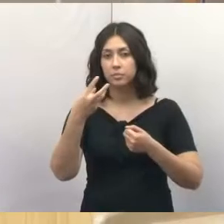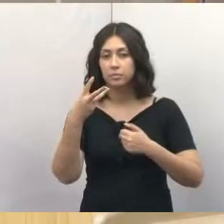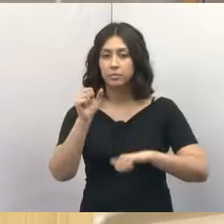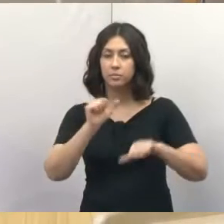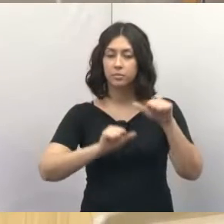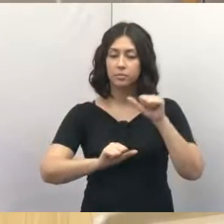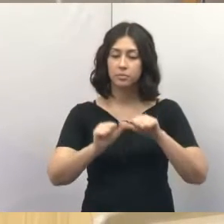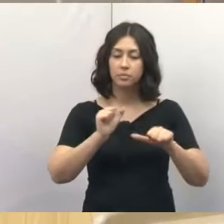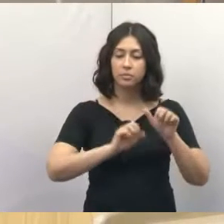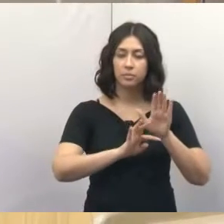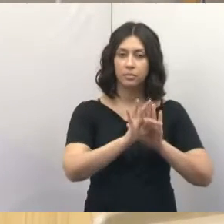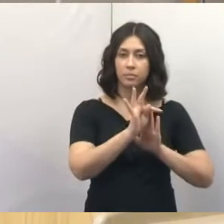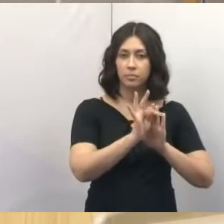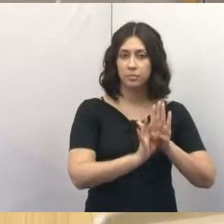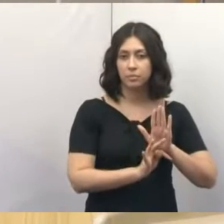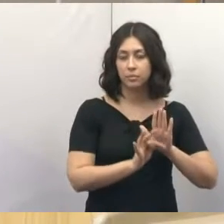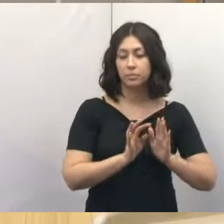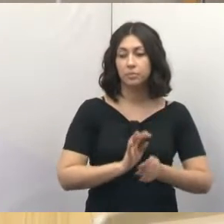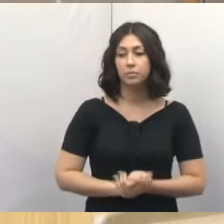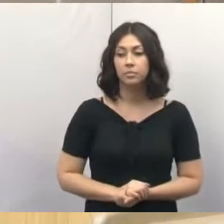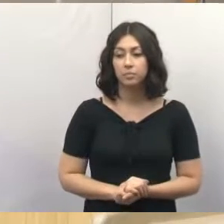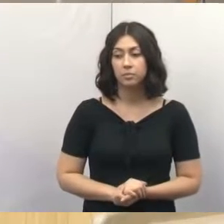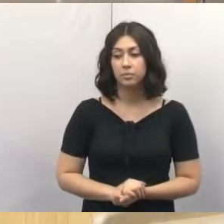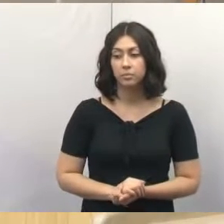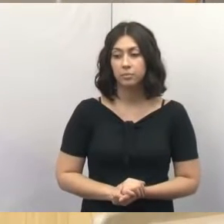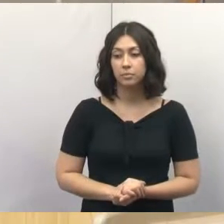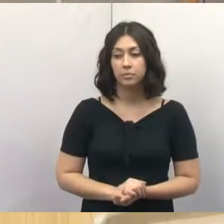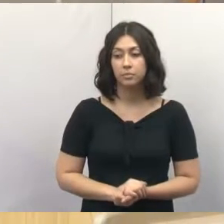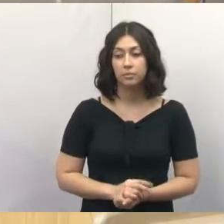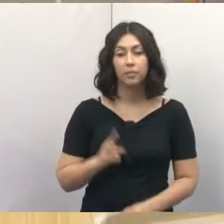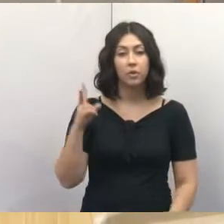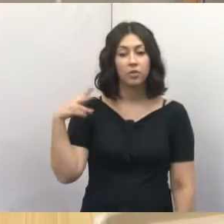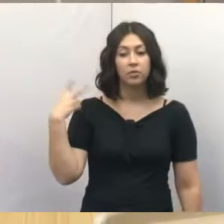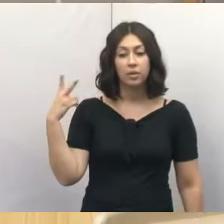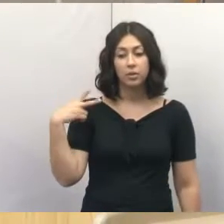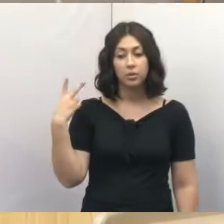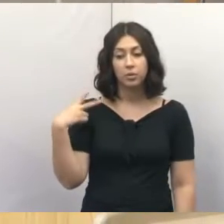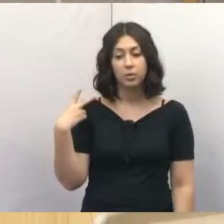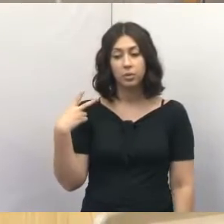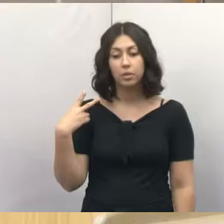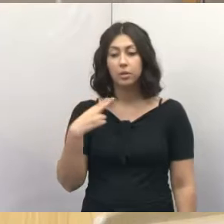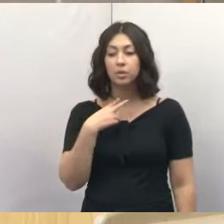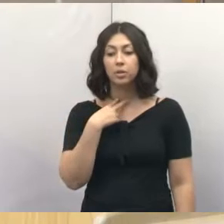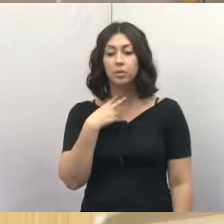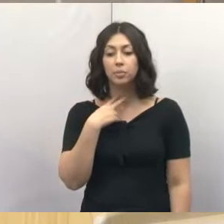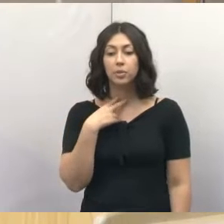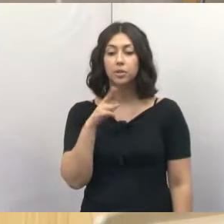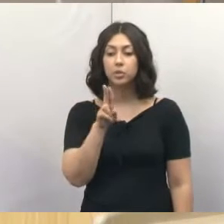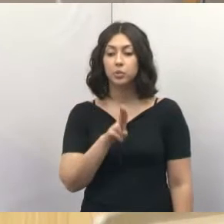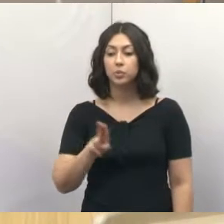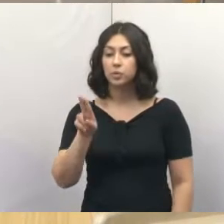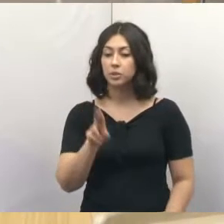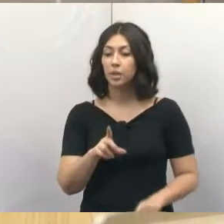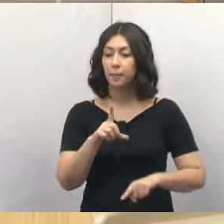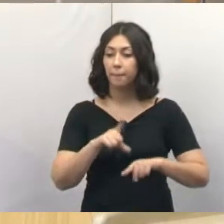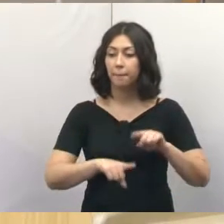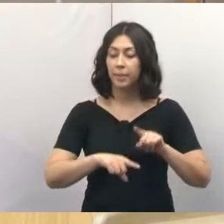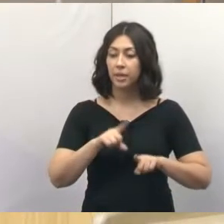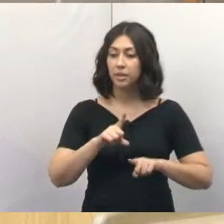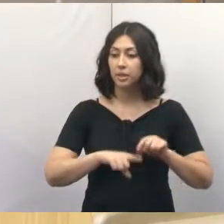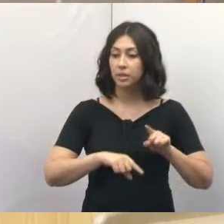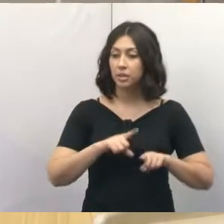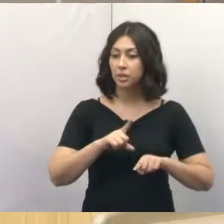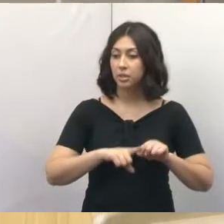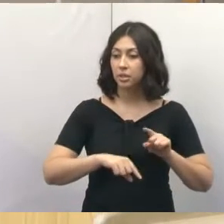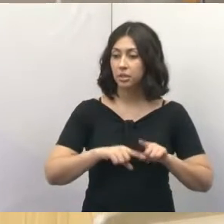seguinte redação. Parágrafo 3º. É vedado ao vereador utilizar o material de administração pública, no caso legislativo, o objetivo